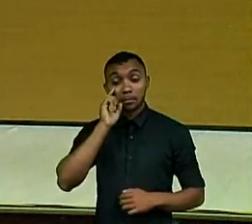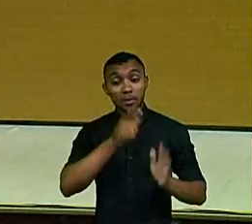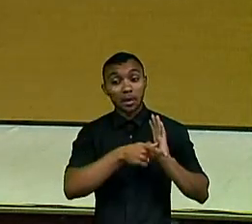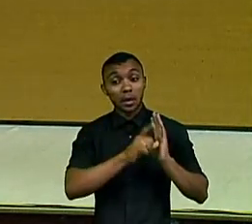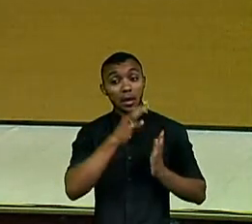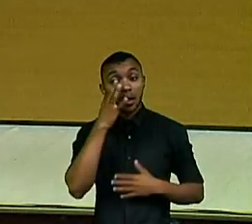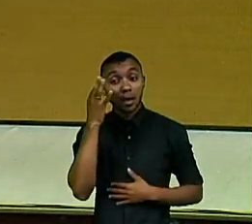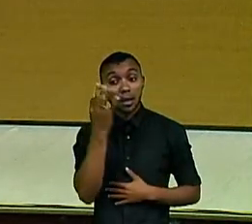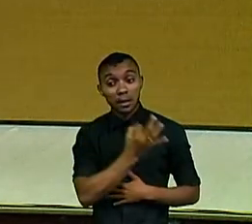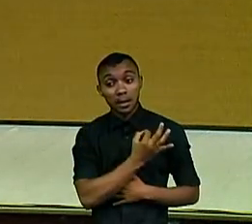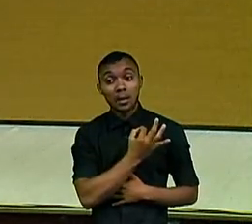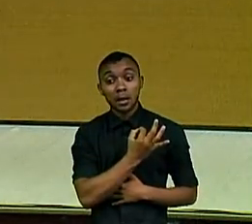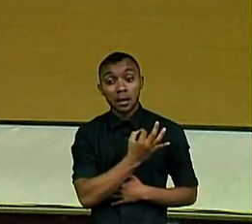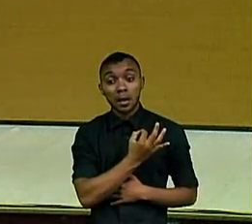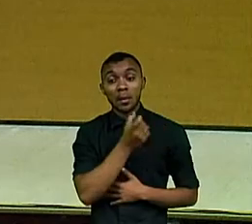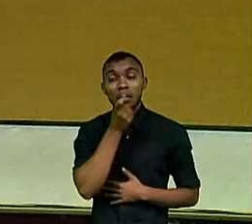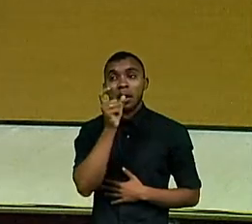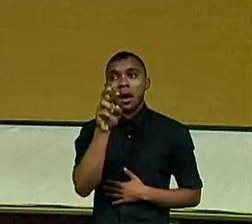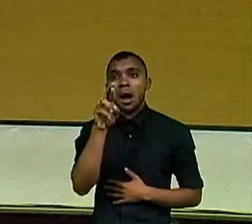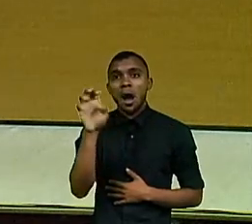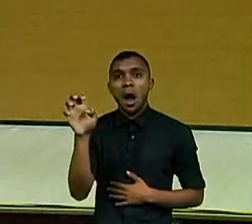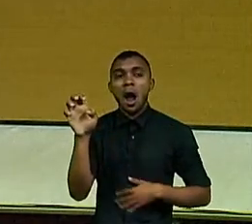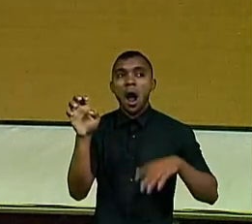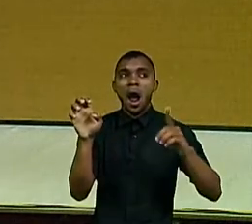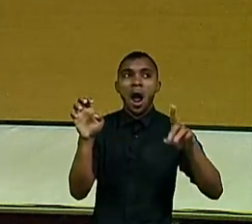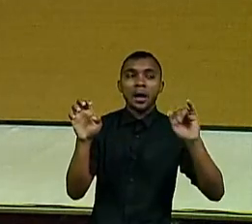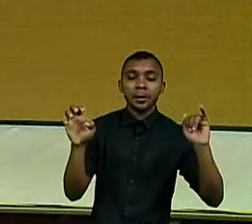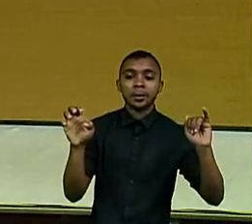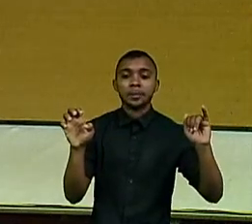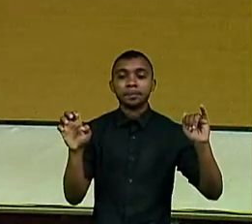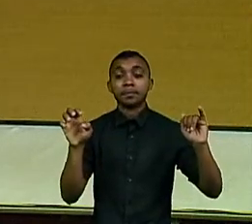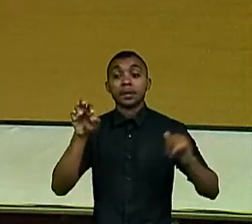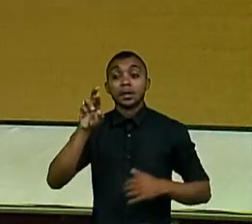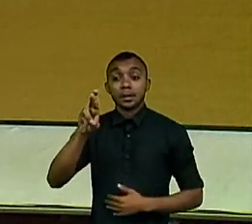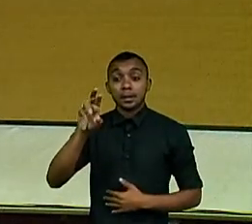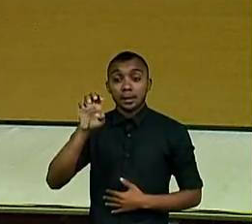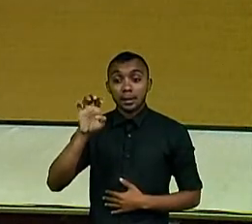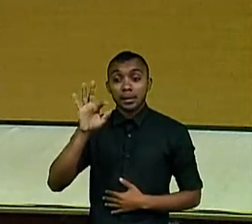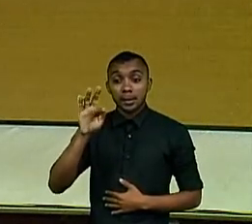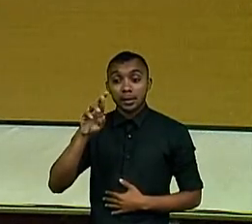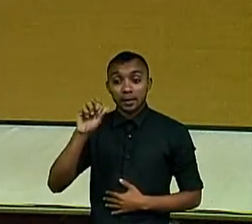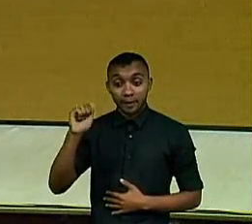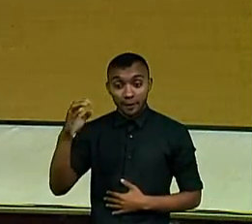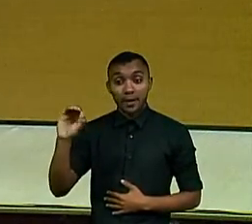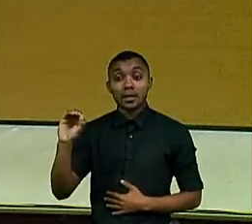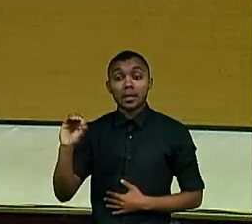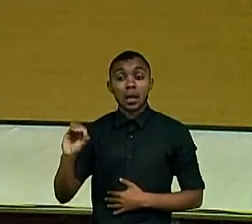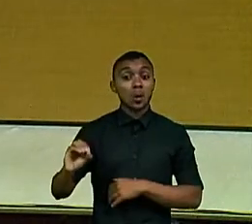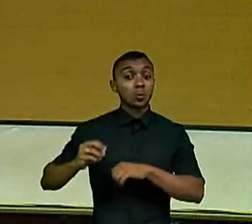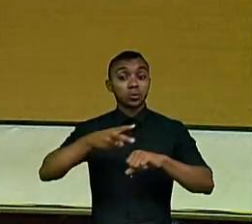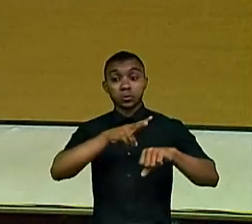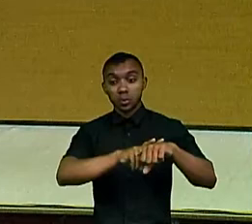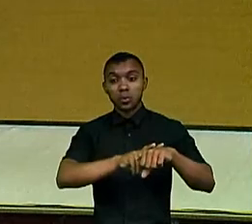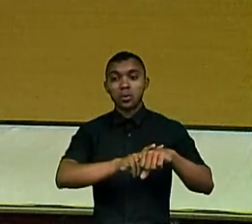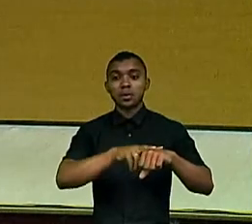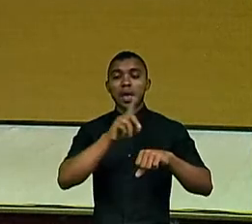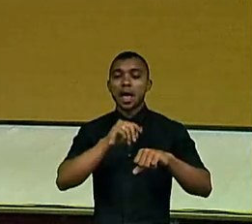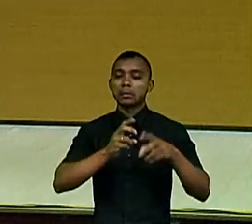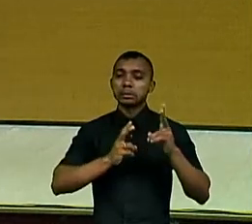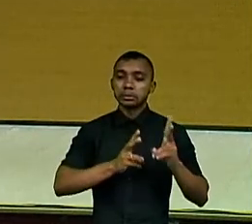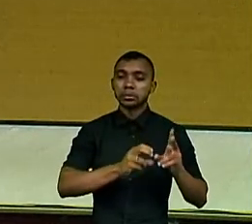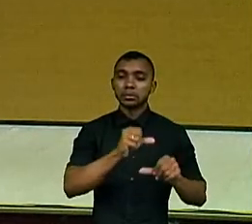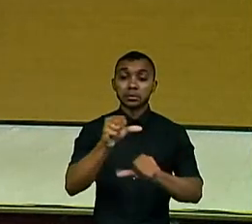ré com de né refração é quando atravessa de um meio para outro sem mudar a frequência